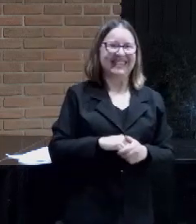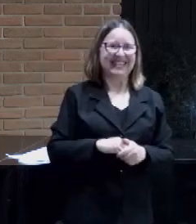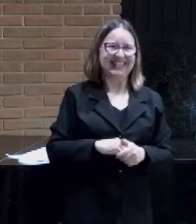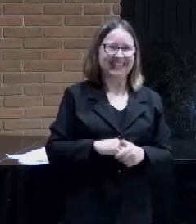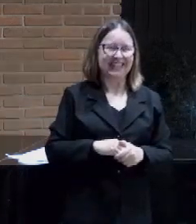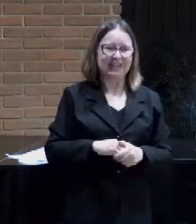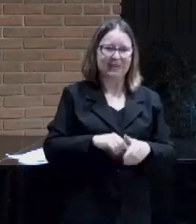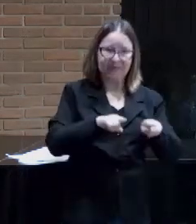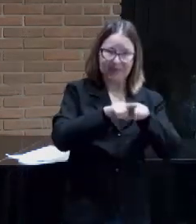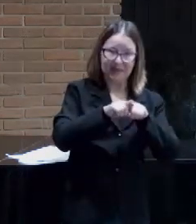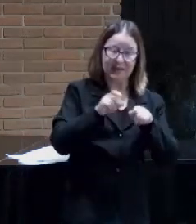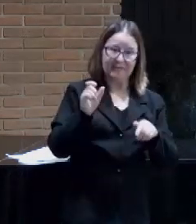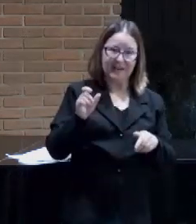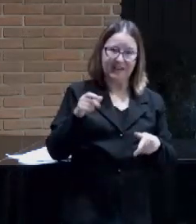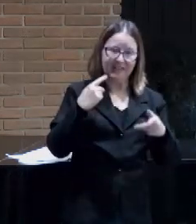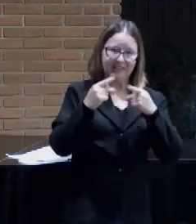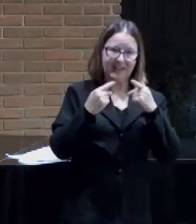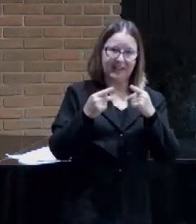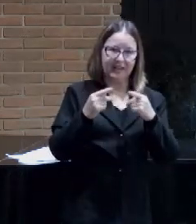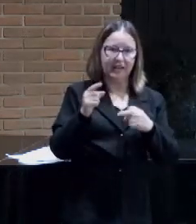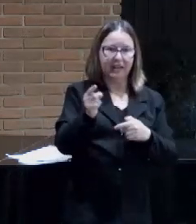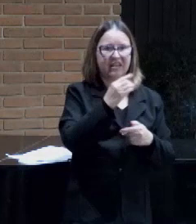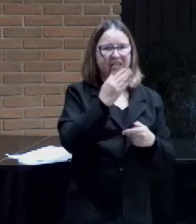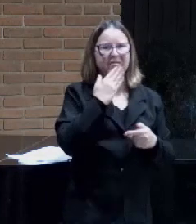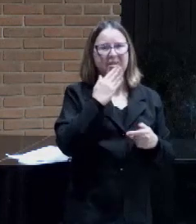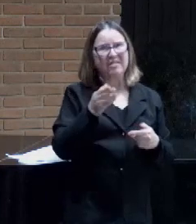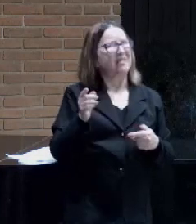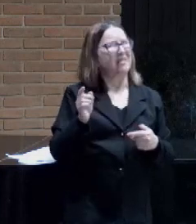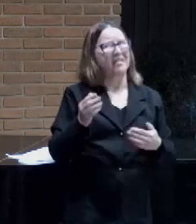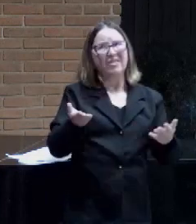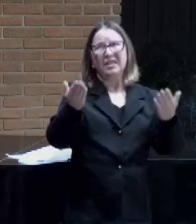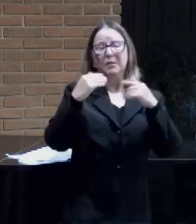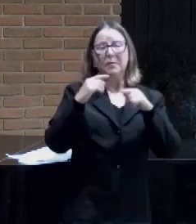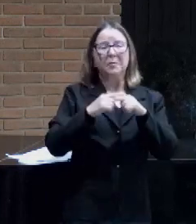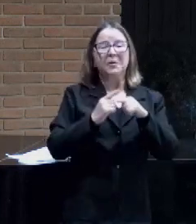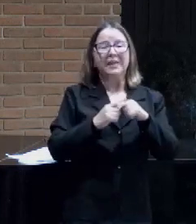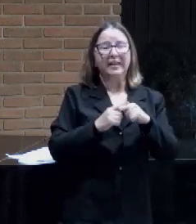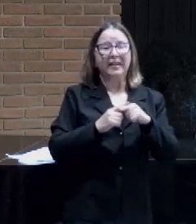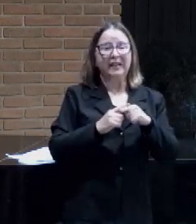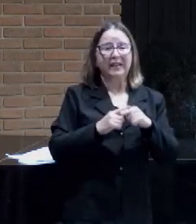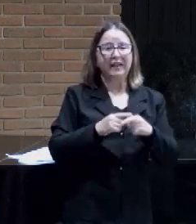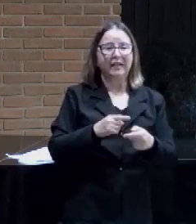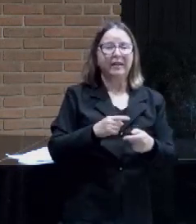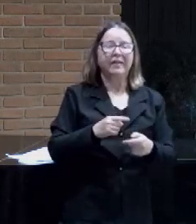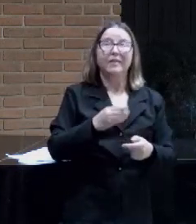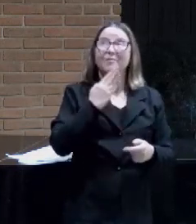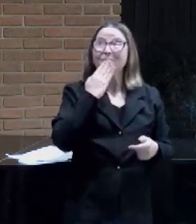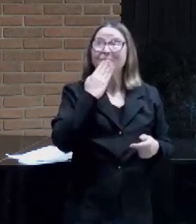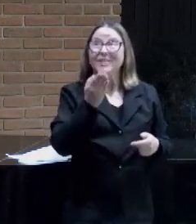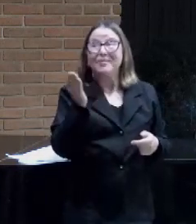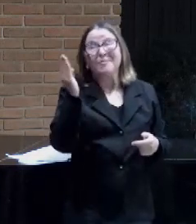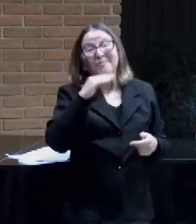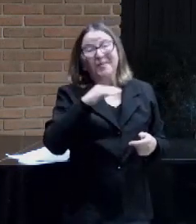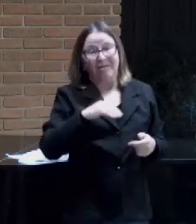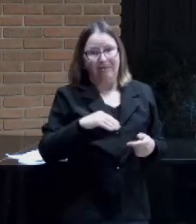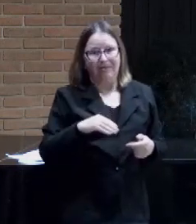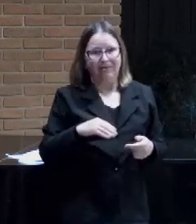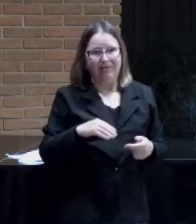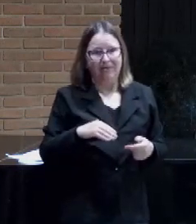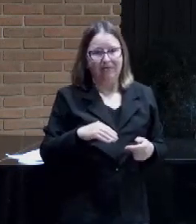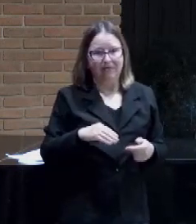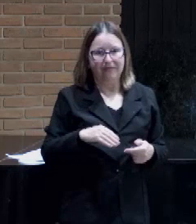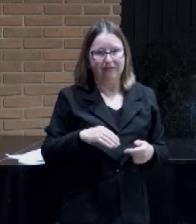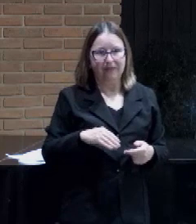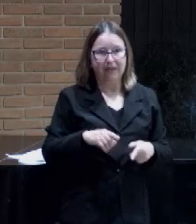Meus irmãos, a palavra fala que nós pedimos, não recebemos, porque nós pedimos mal. Será que se nós pedimos a Deus para que nós